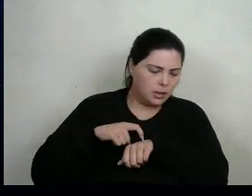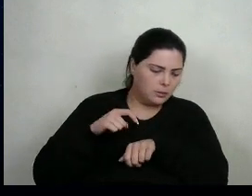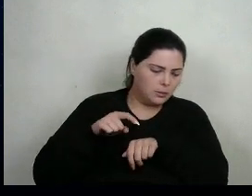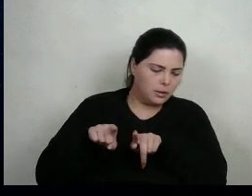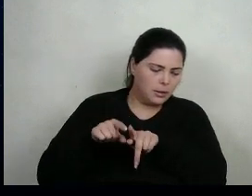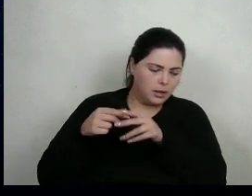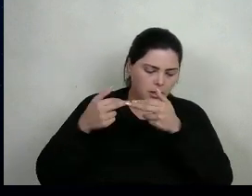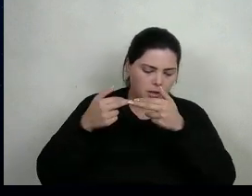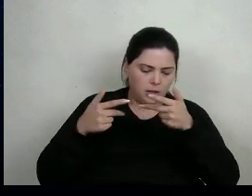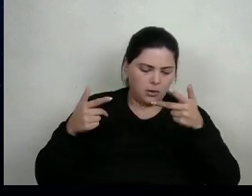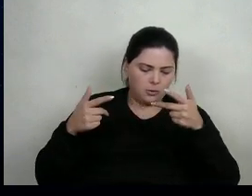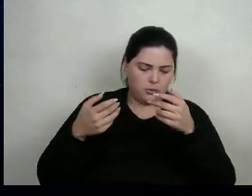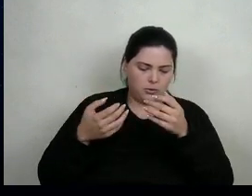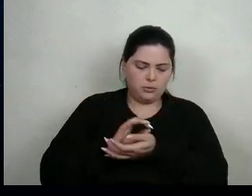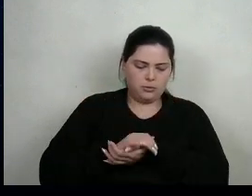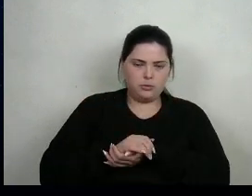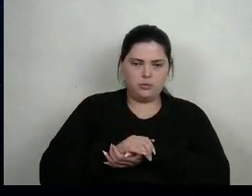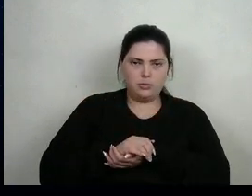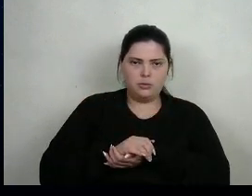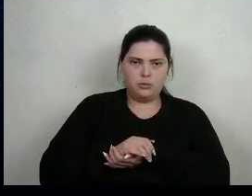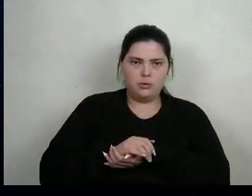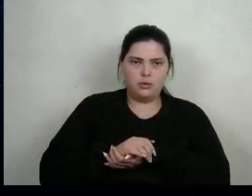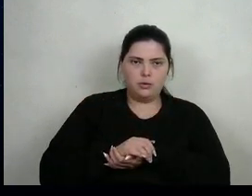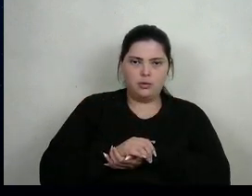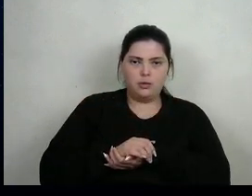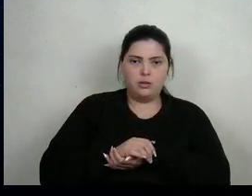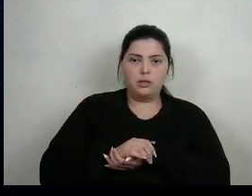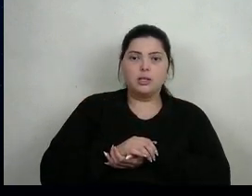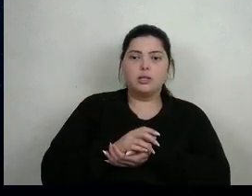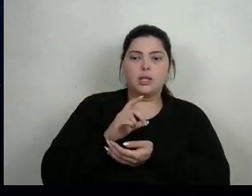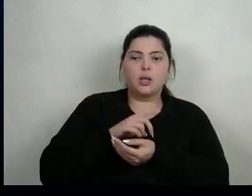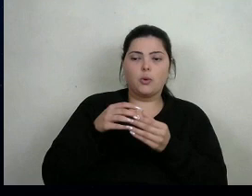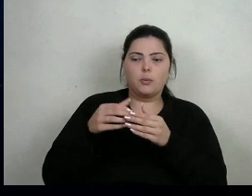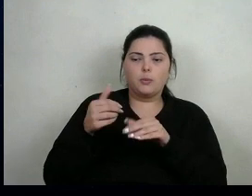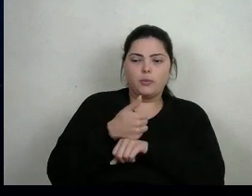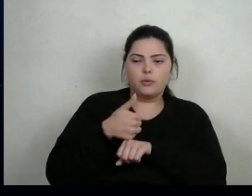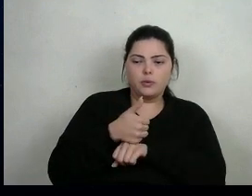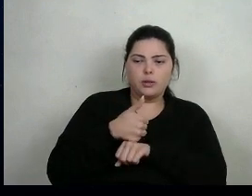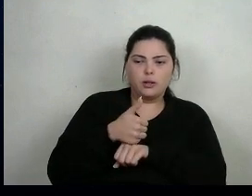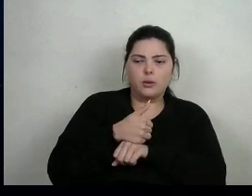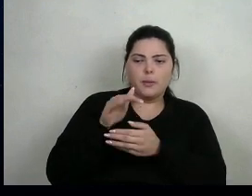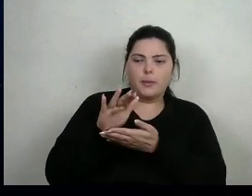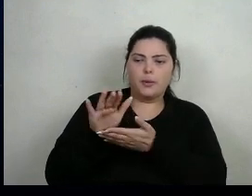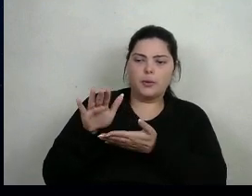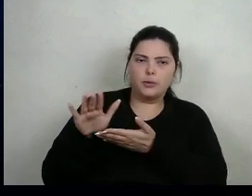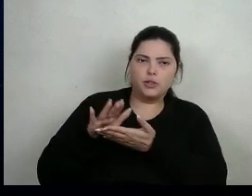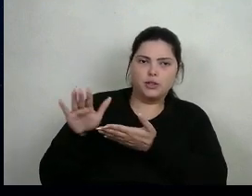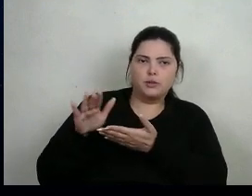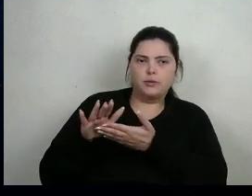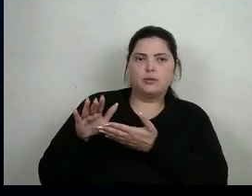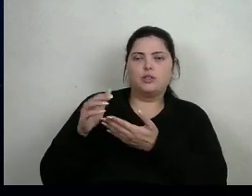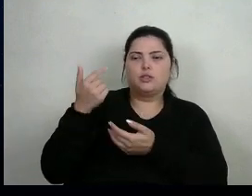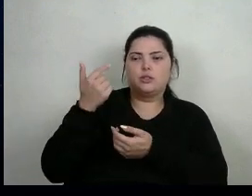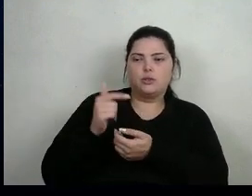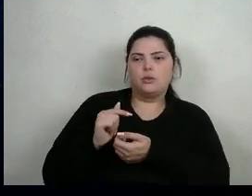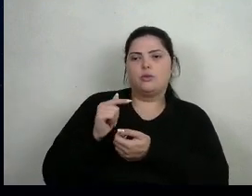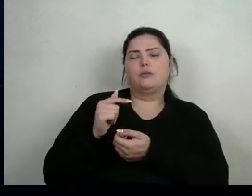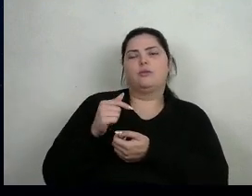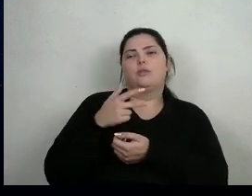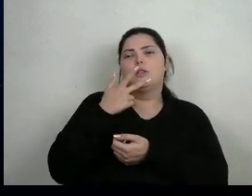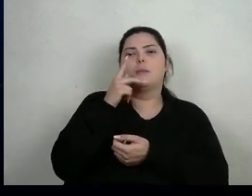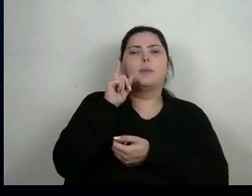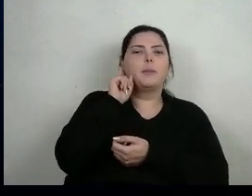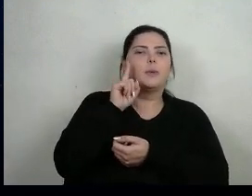software e quando eu tenho uma equipe produtiva e aí de novo tô deixando de proposta definição de